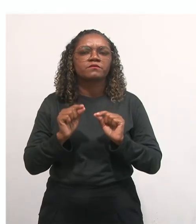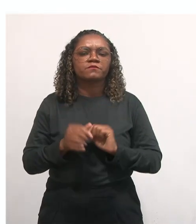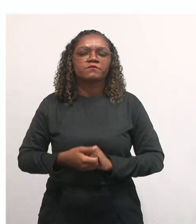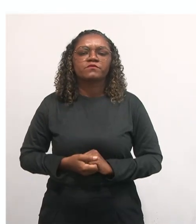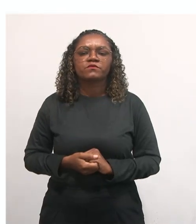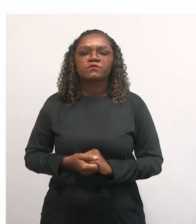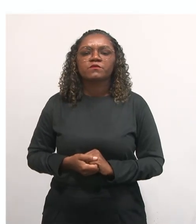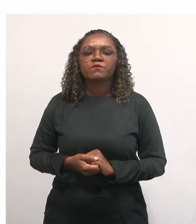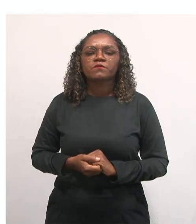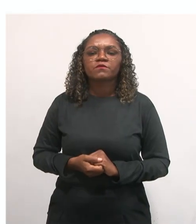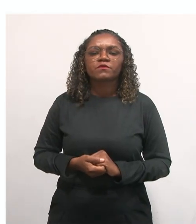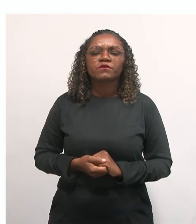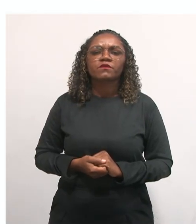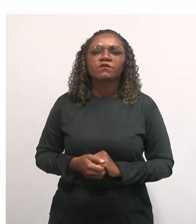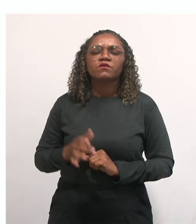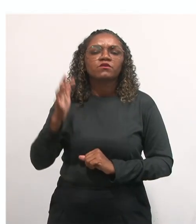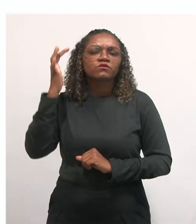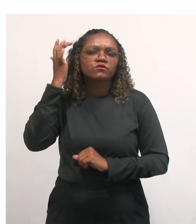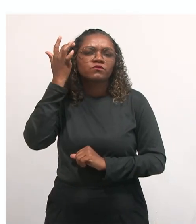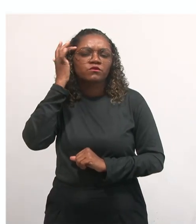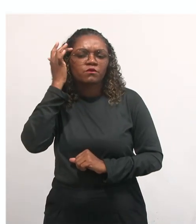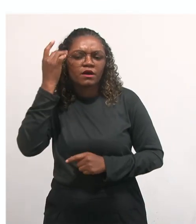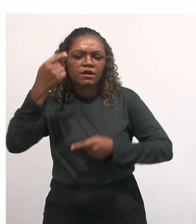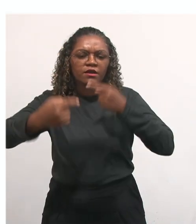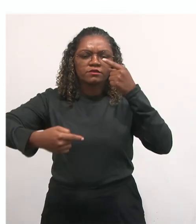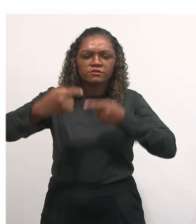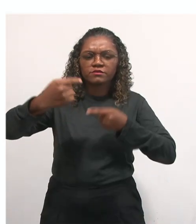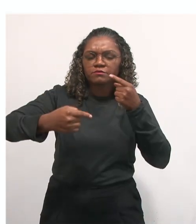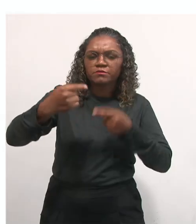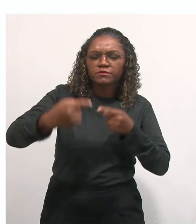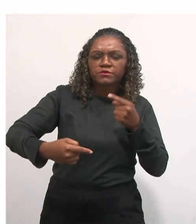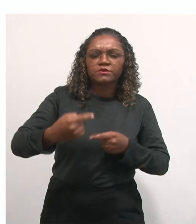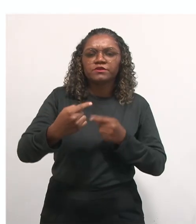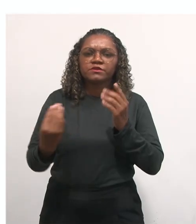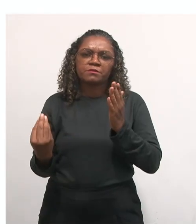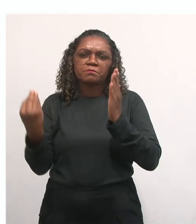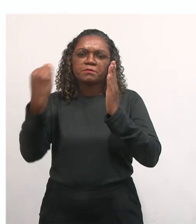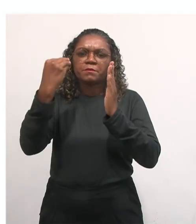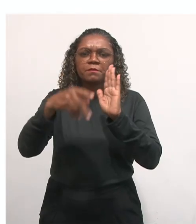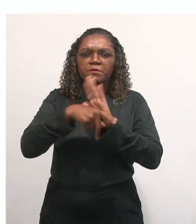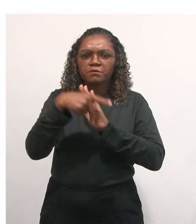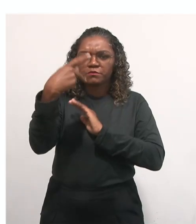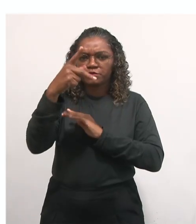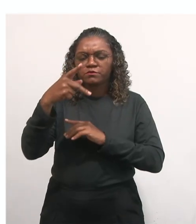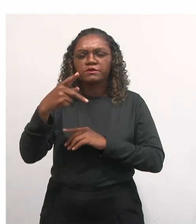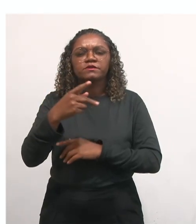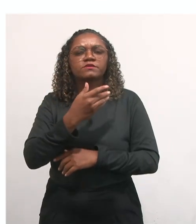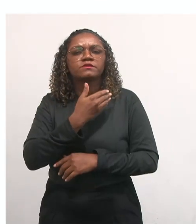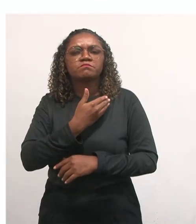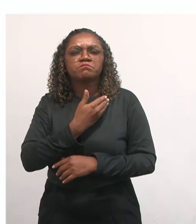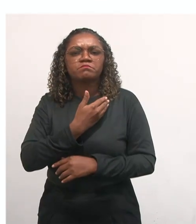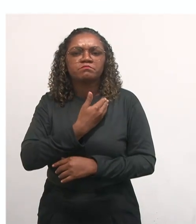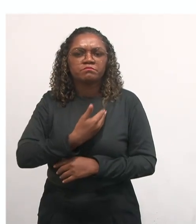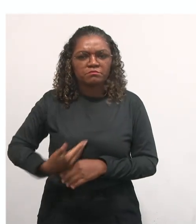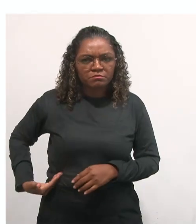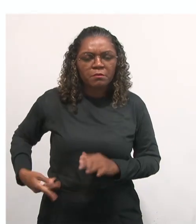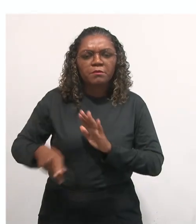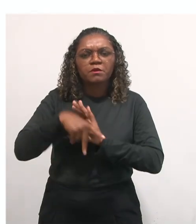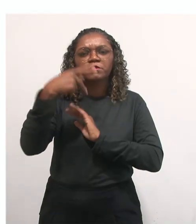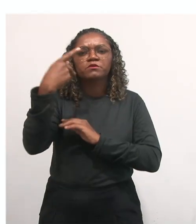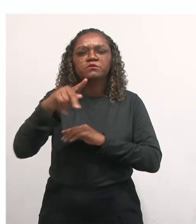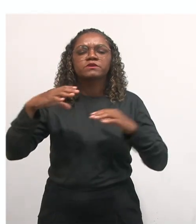que você acha das políticas públicas implementadas na sua cidade? E aí você vai dizer,